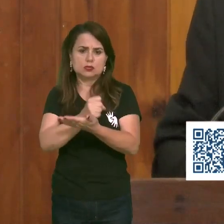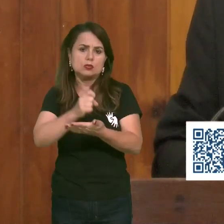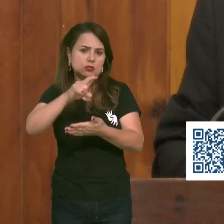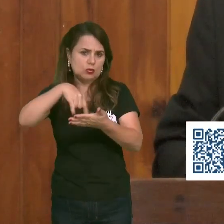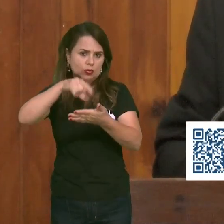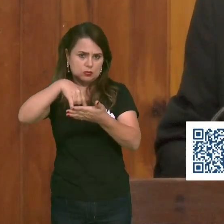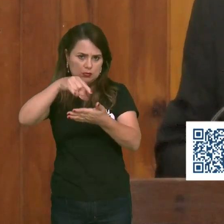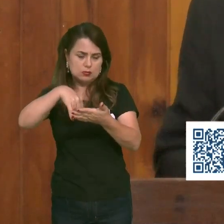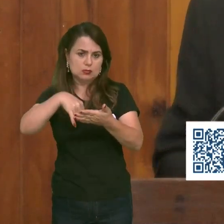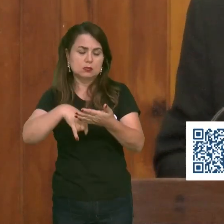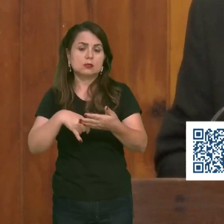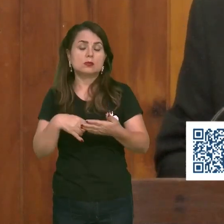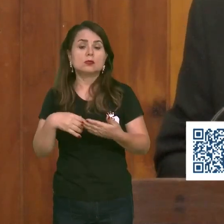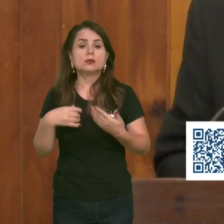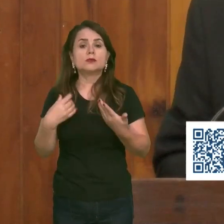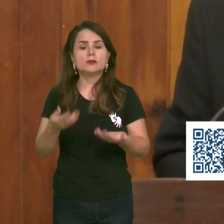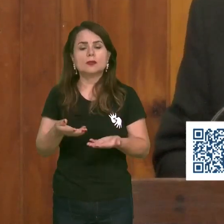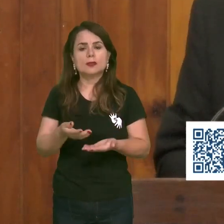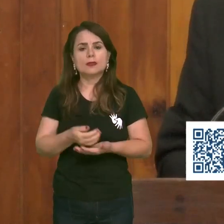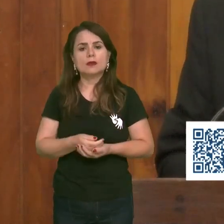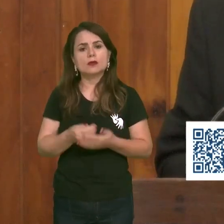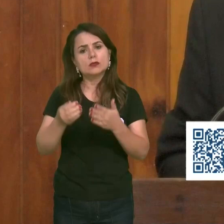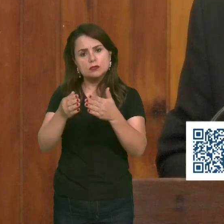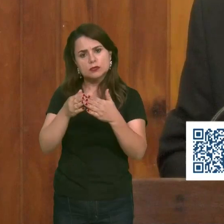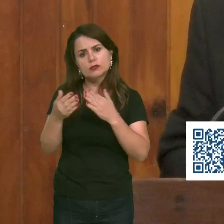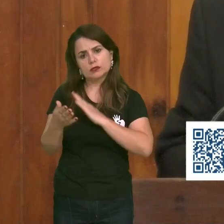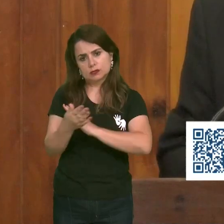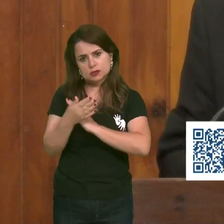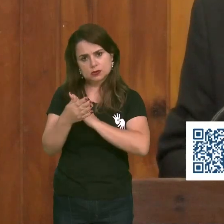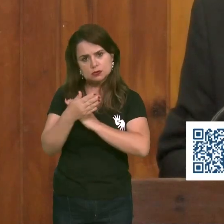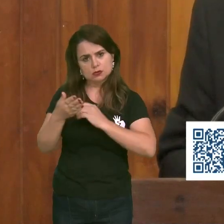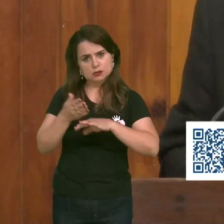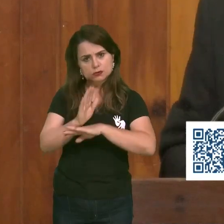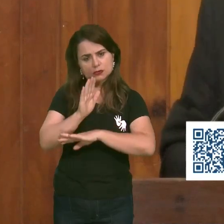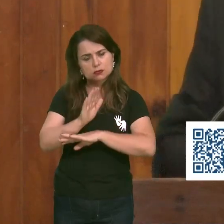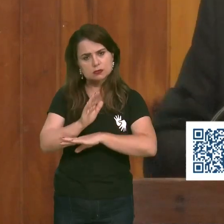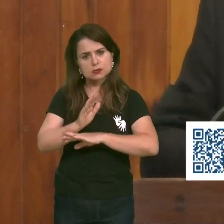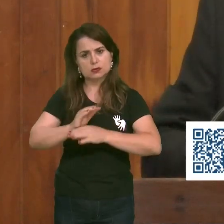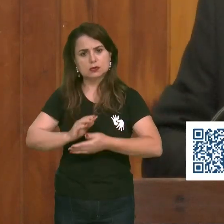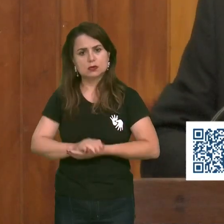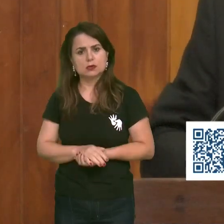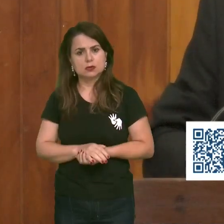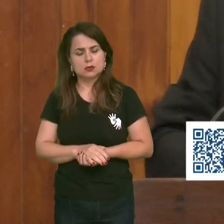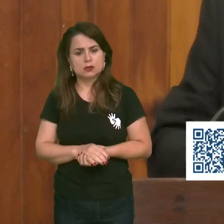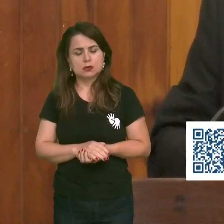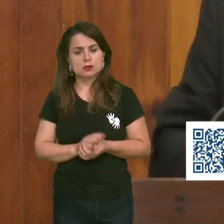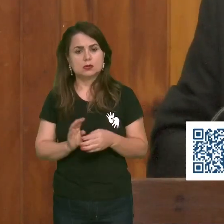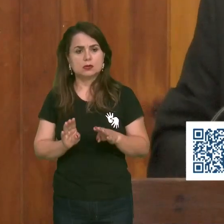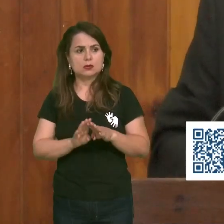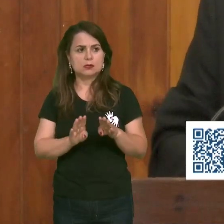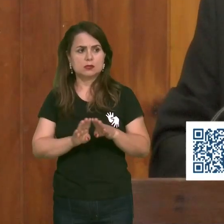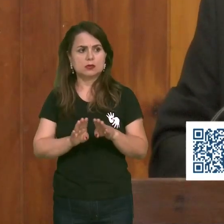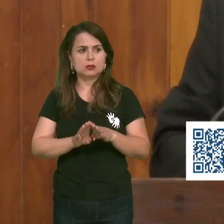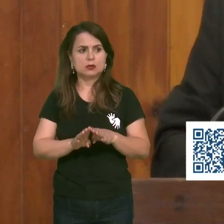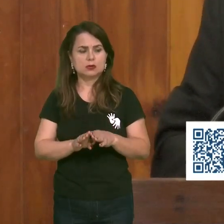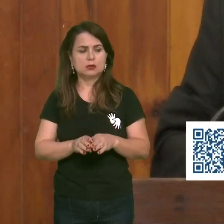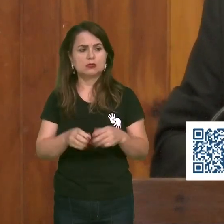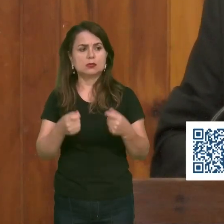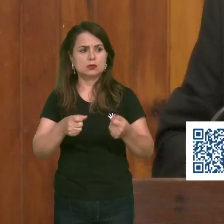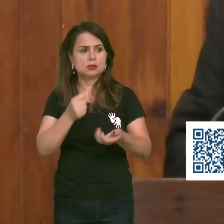Então vem aqui pedir aprovação desse requerimento e o que seja feito